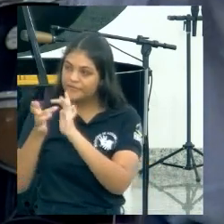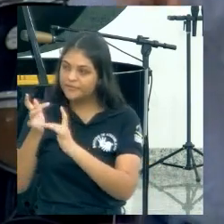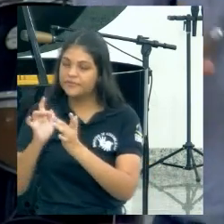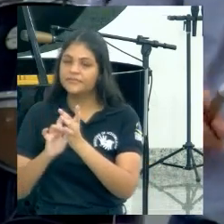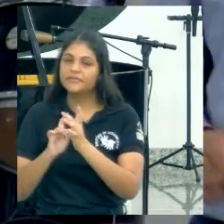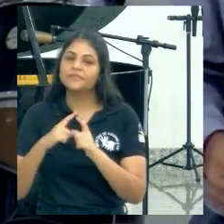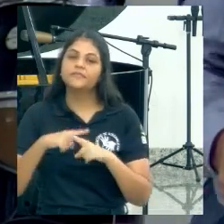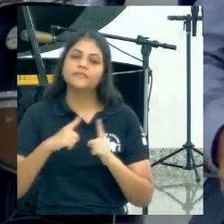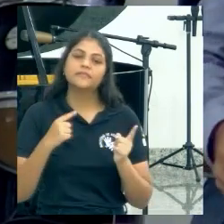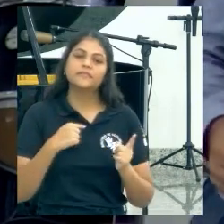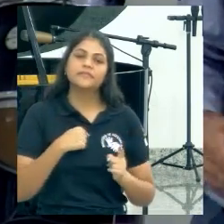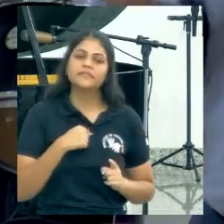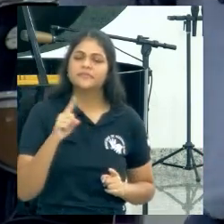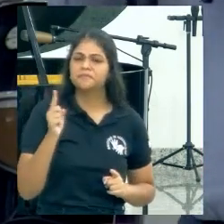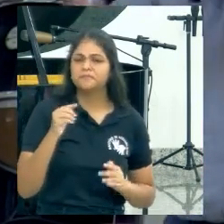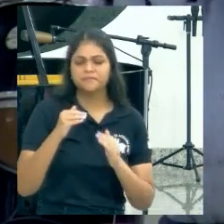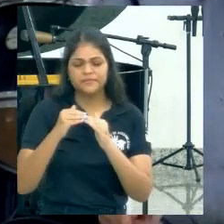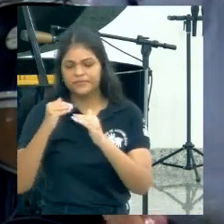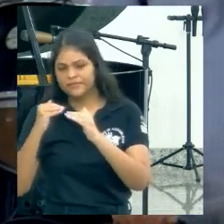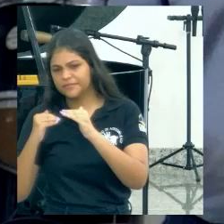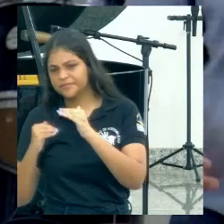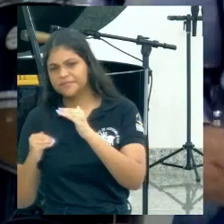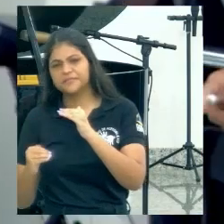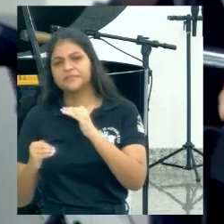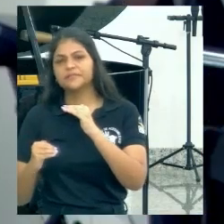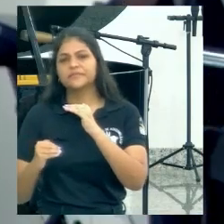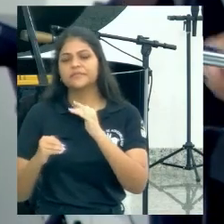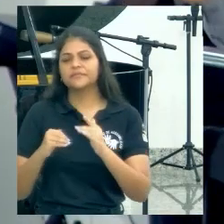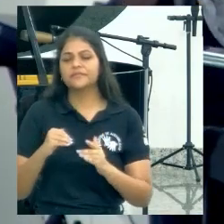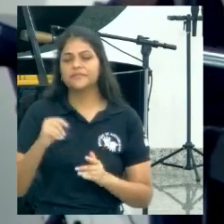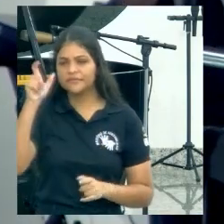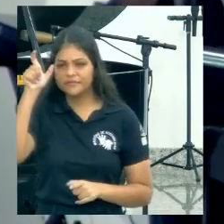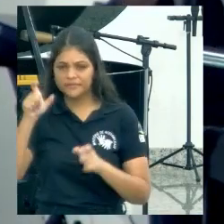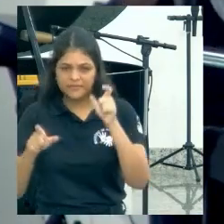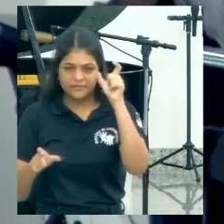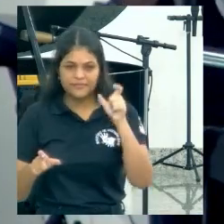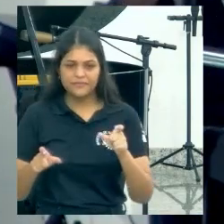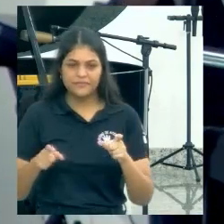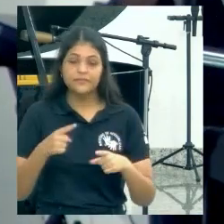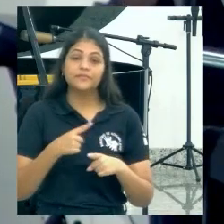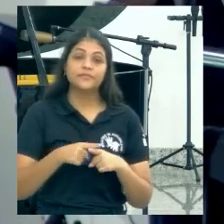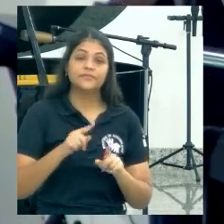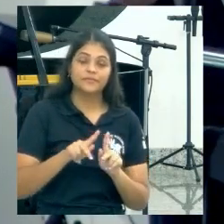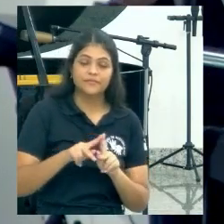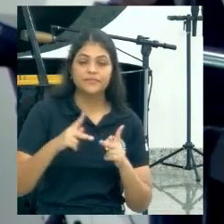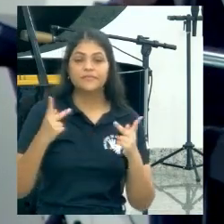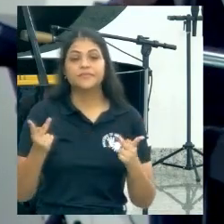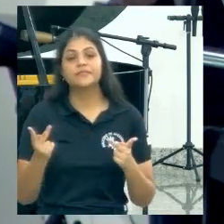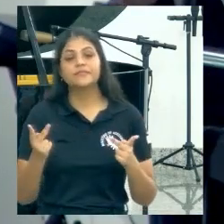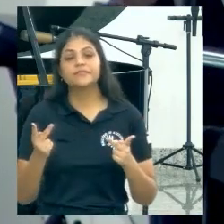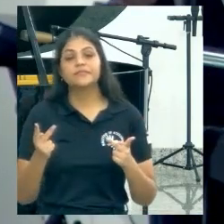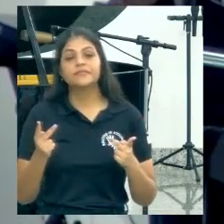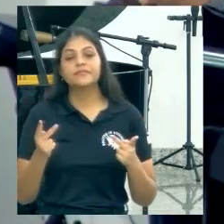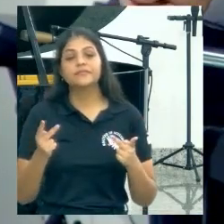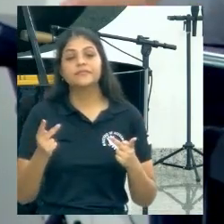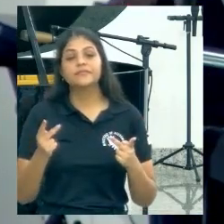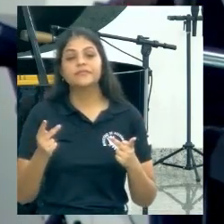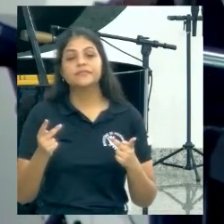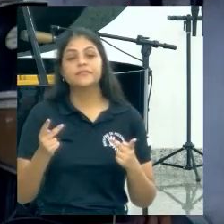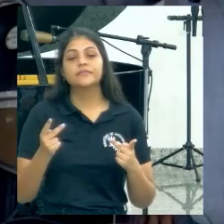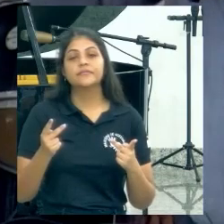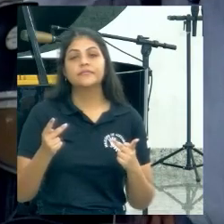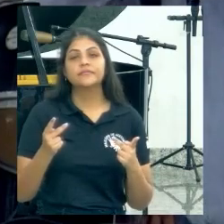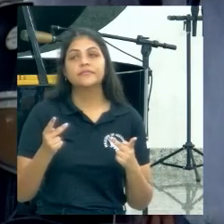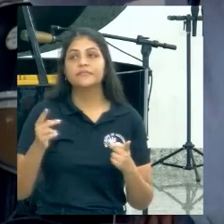não me considero inferior. Não me considero inferior. Porque o que faz diferença na vida de um homem e de uma mulher é